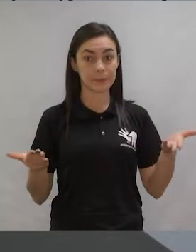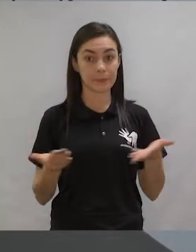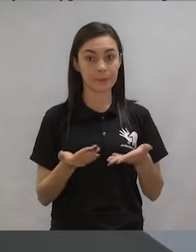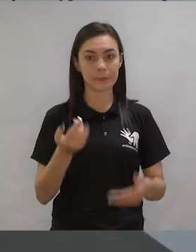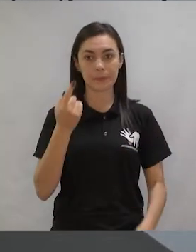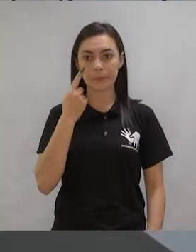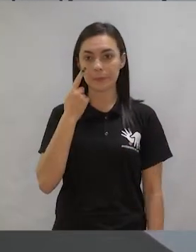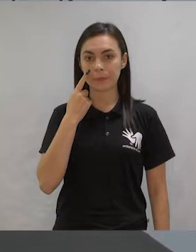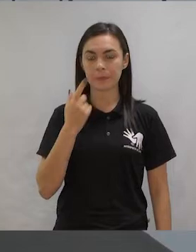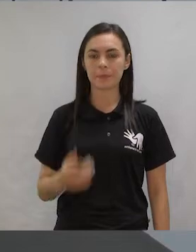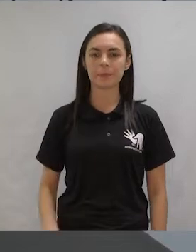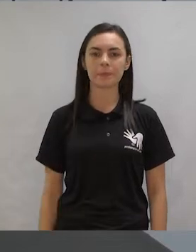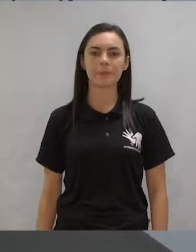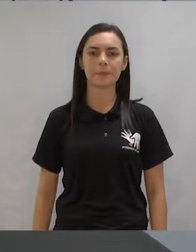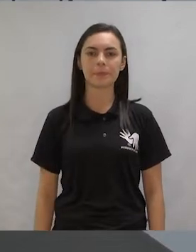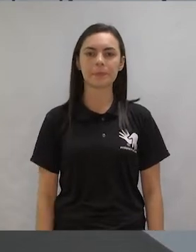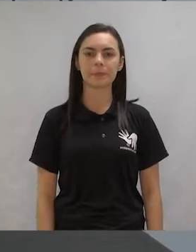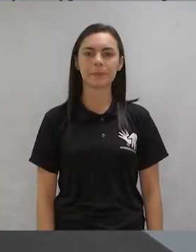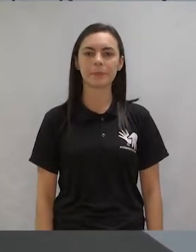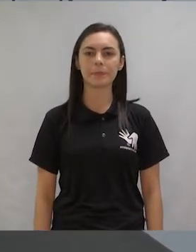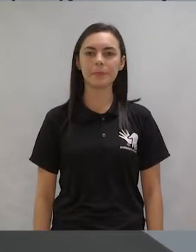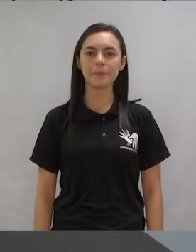hoje. Olhem lá.